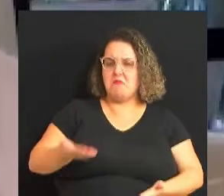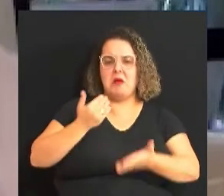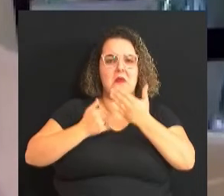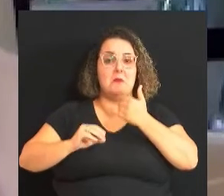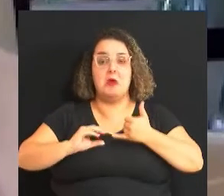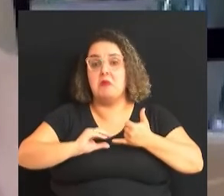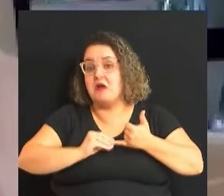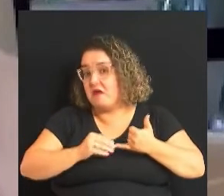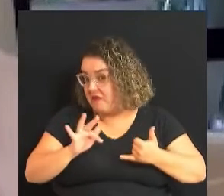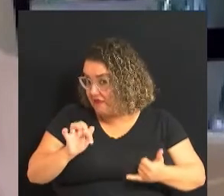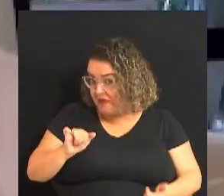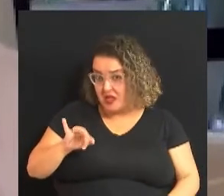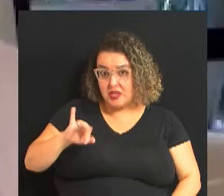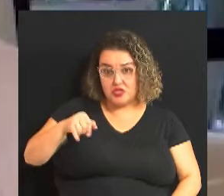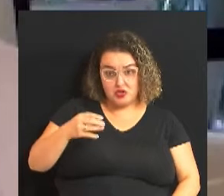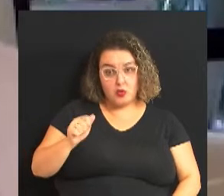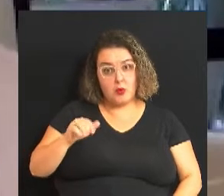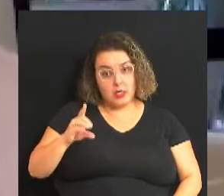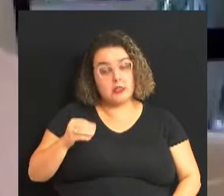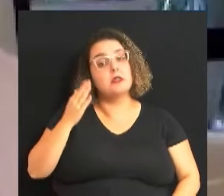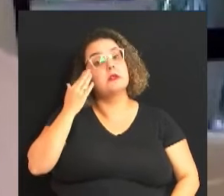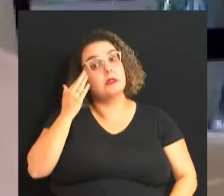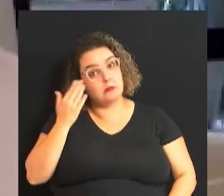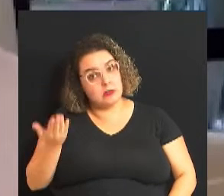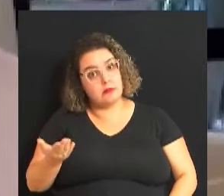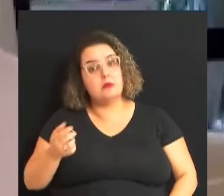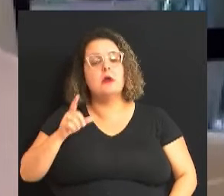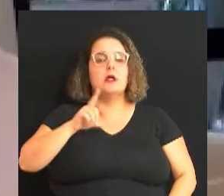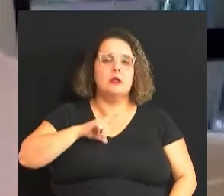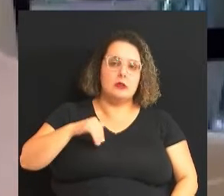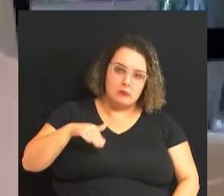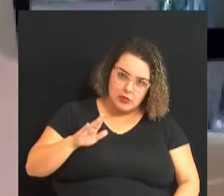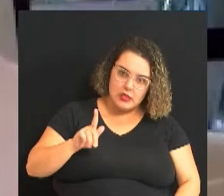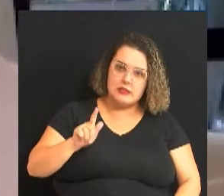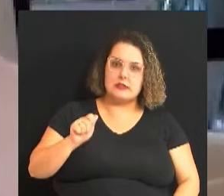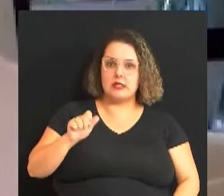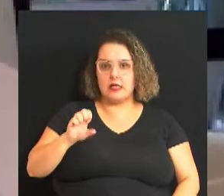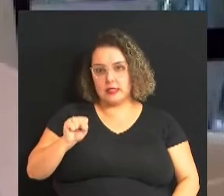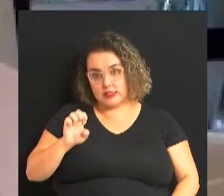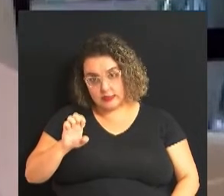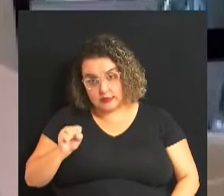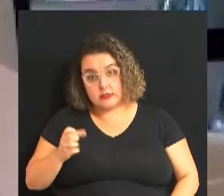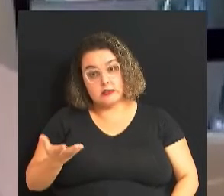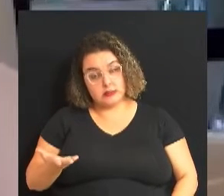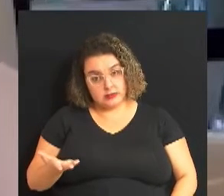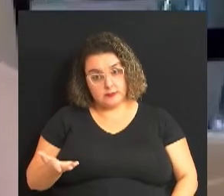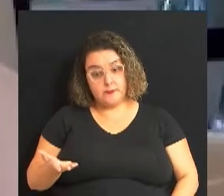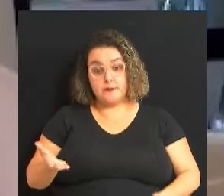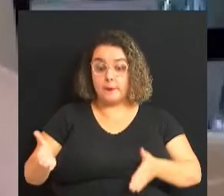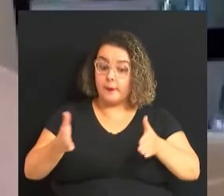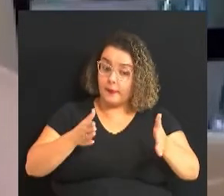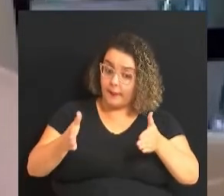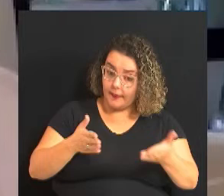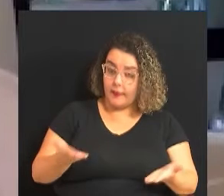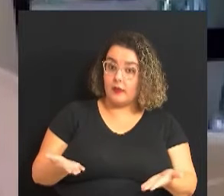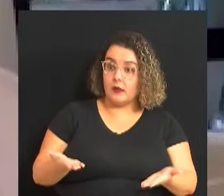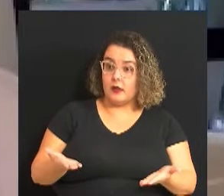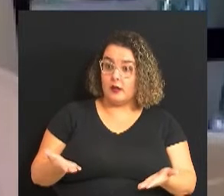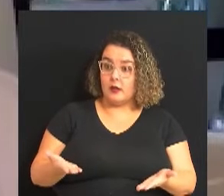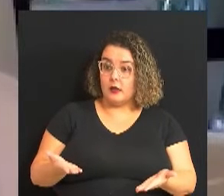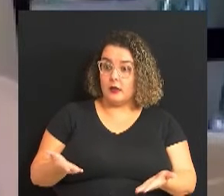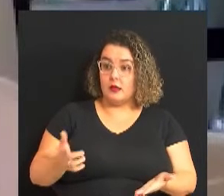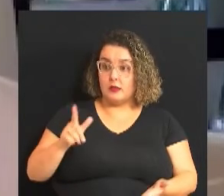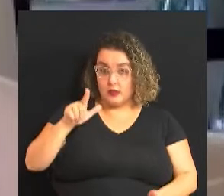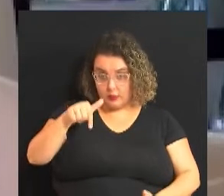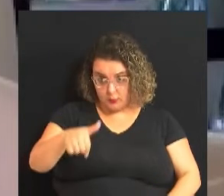feijoada, sabendo que ela vai ter mais gases. E se ela tiver mais gases, naqueles momentos pós-prandiais, quer dizer,